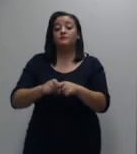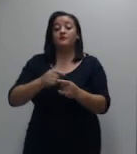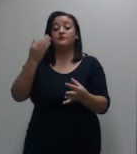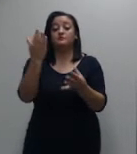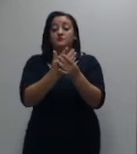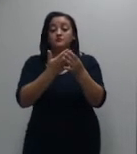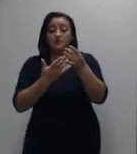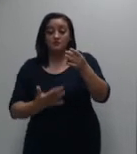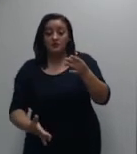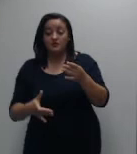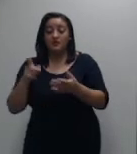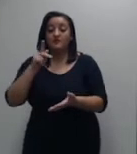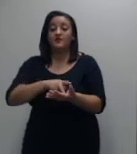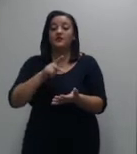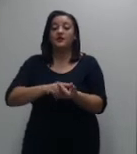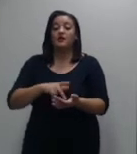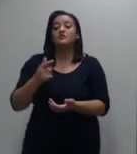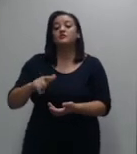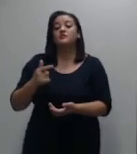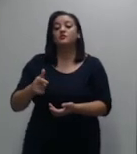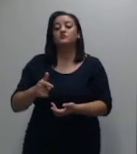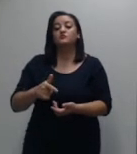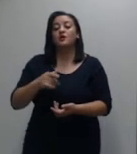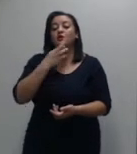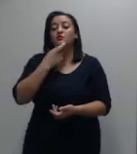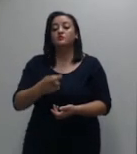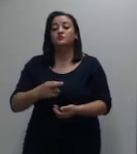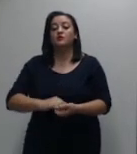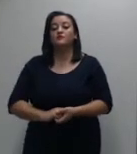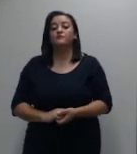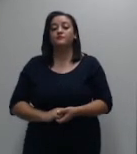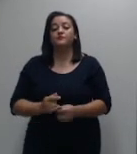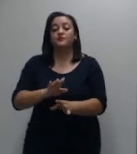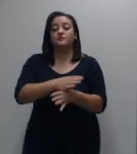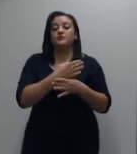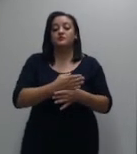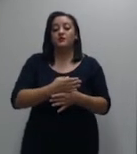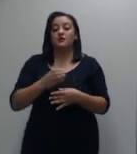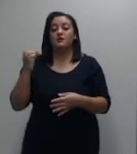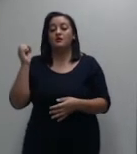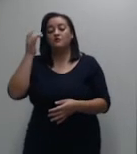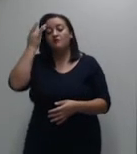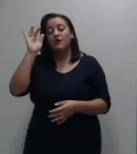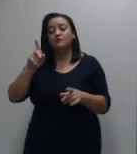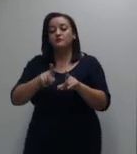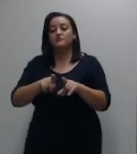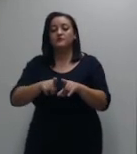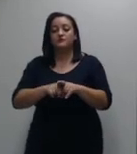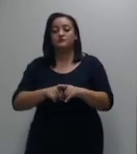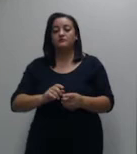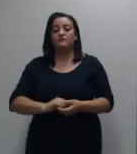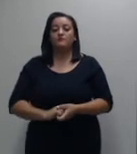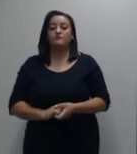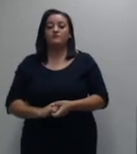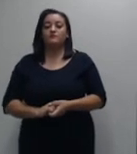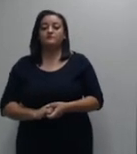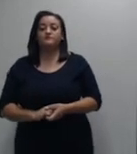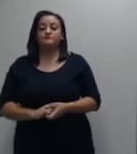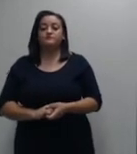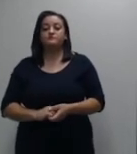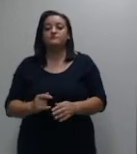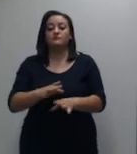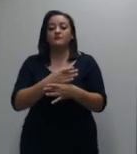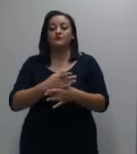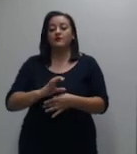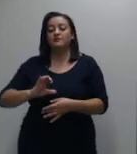de declaração de Fábio não possuem esse efeito de suspender automaticamente E aí da qualidade da